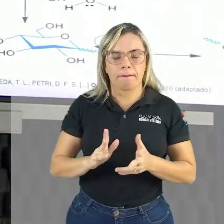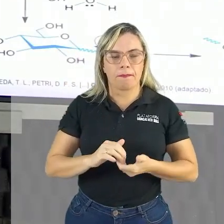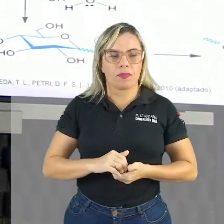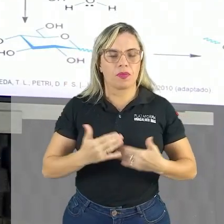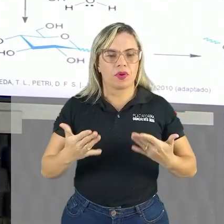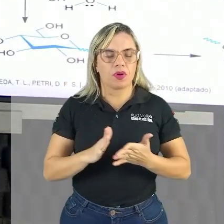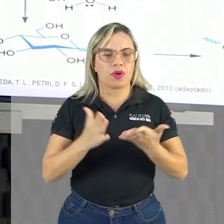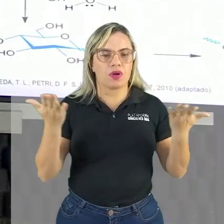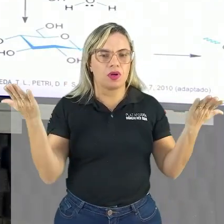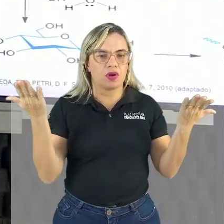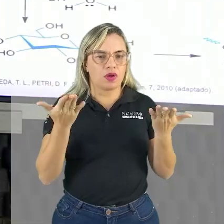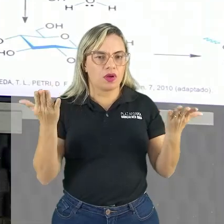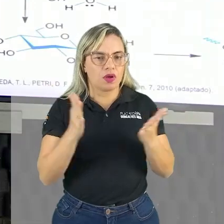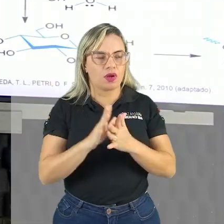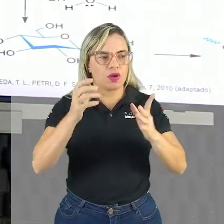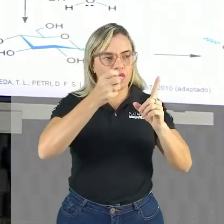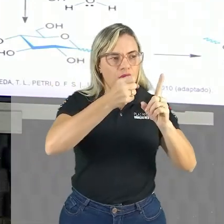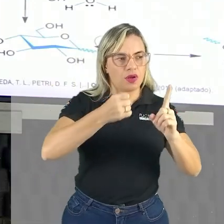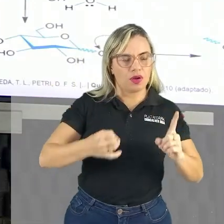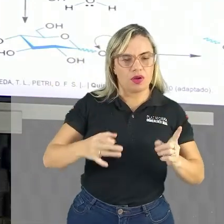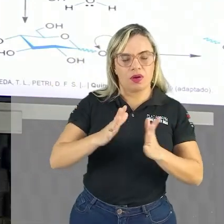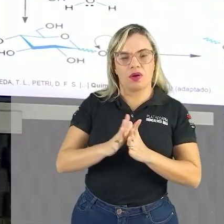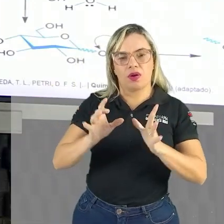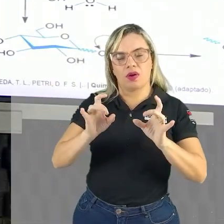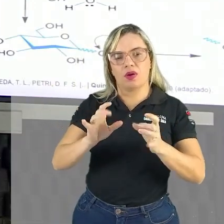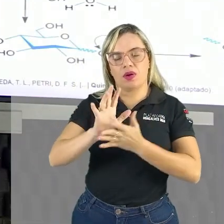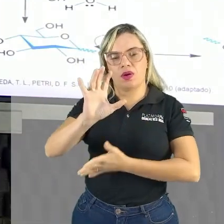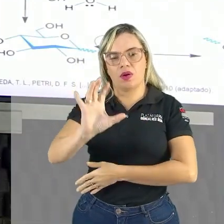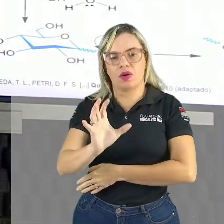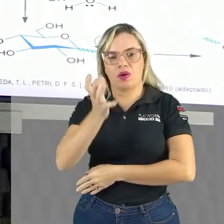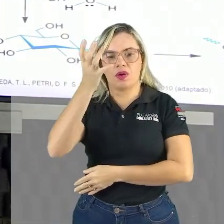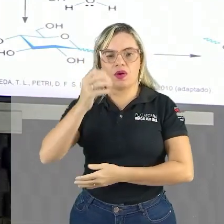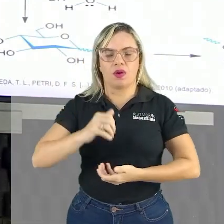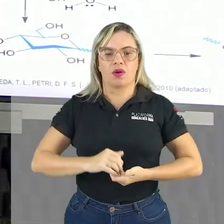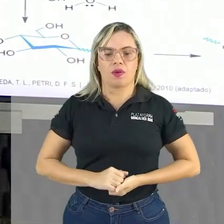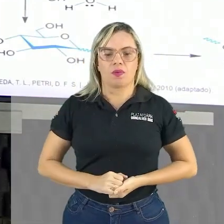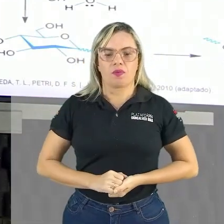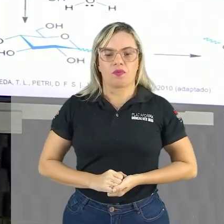Eu vou agora te descrever detalhadamente o que aconteceu.